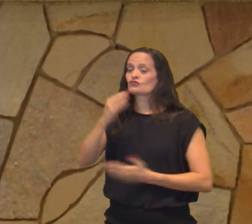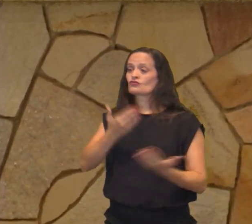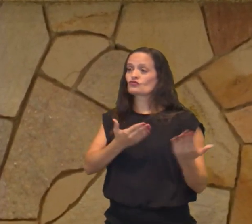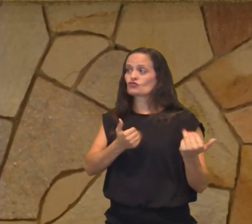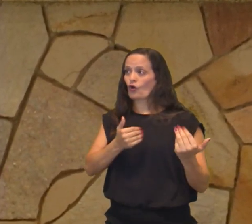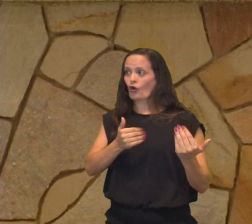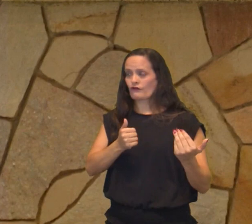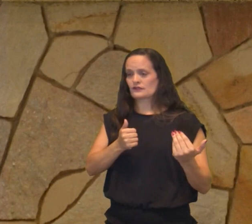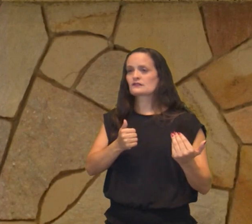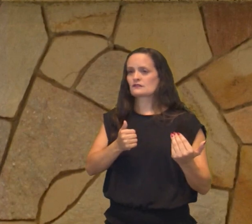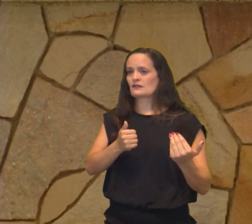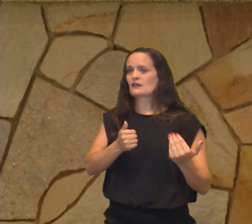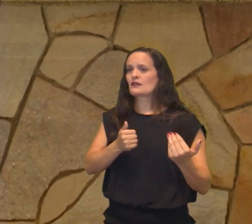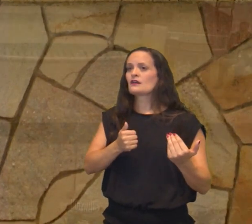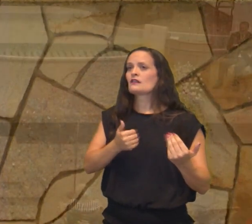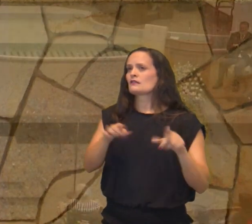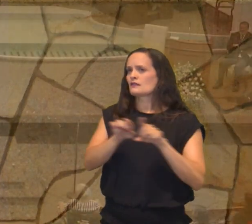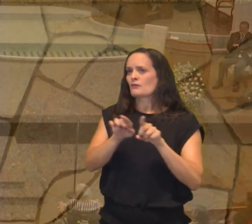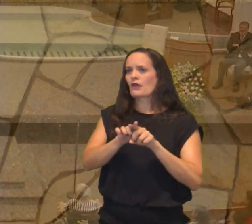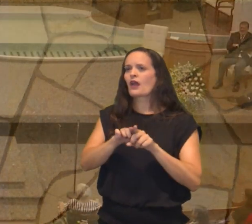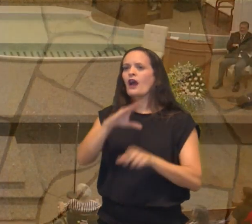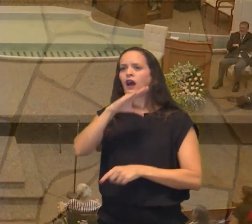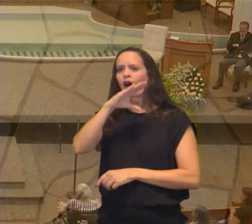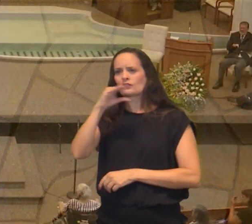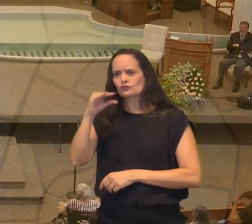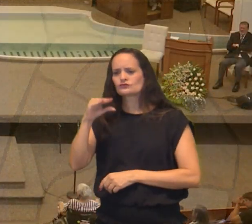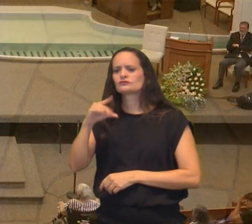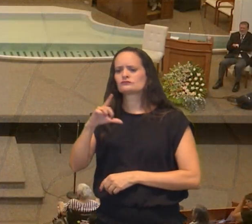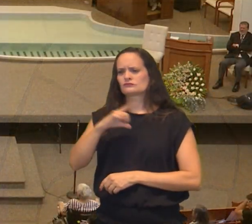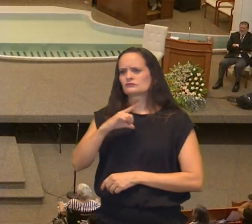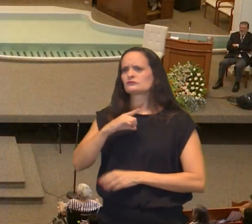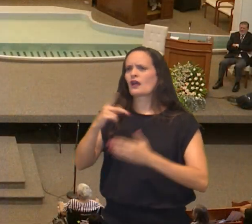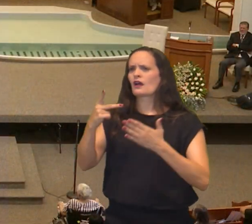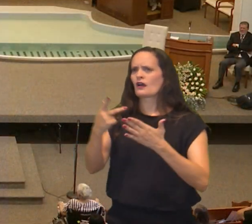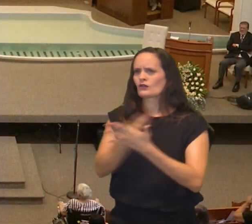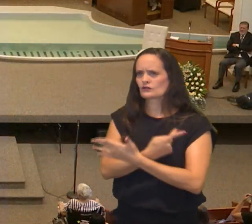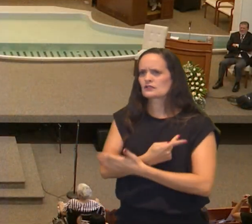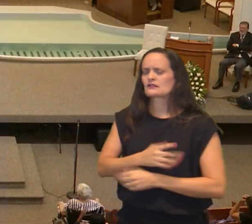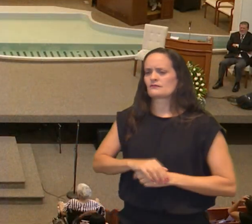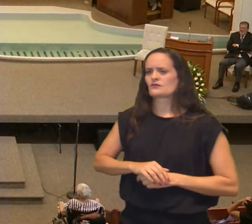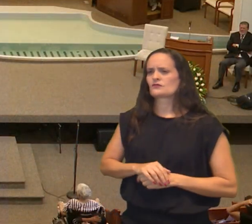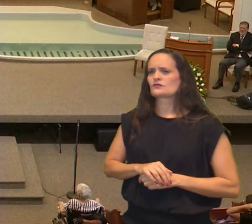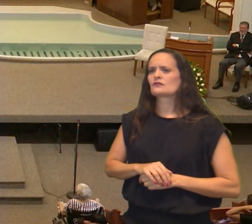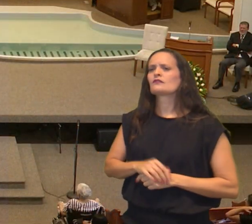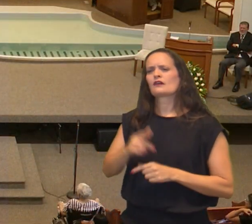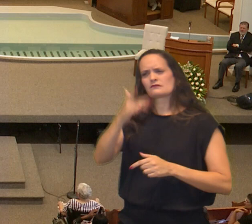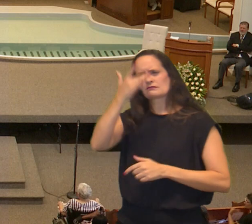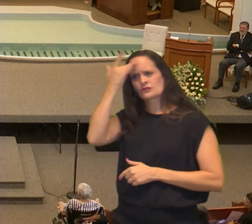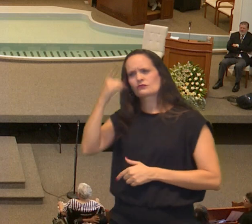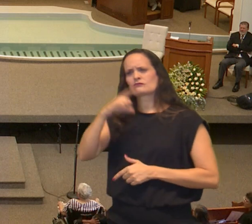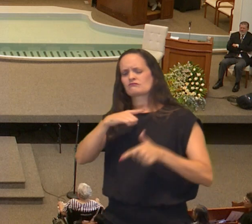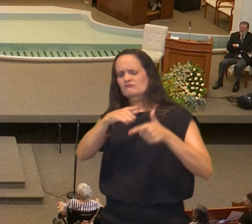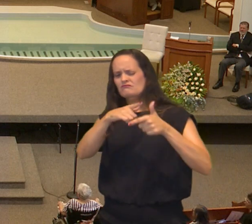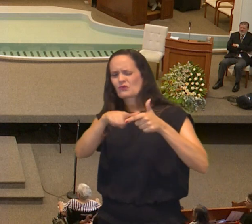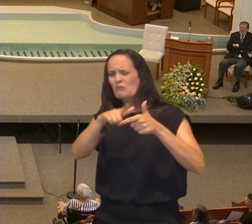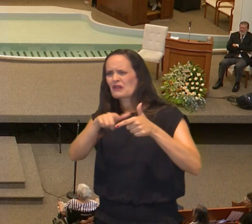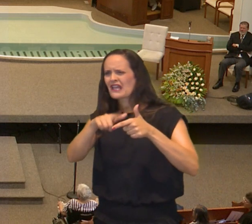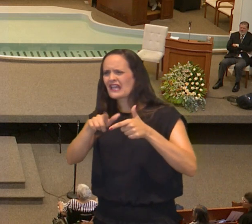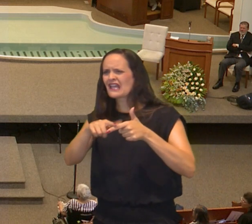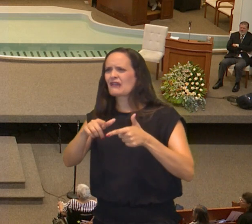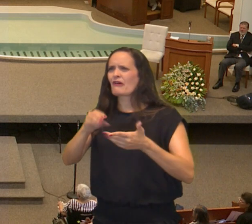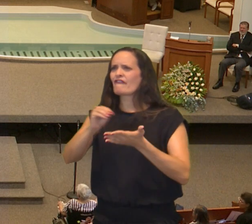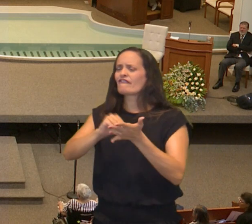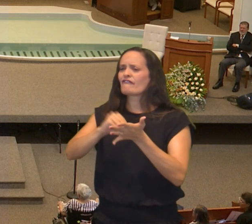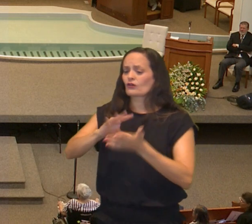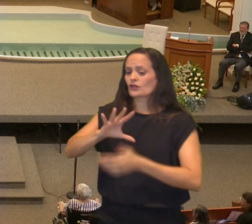há idade. A vida, com a sua complexidade, seus problemas, a falta de